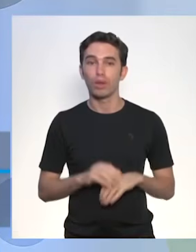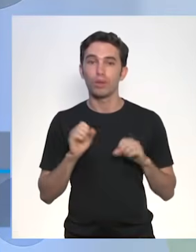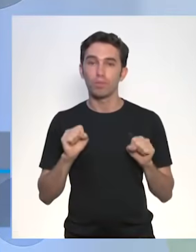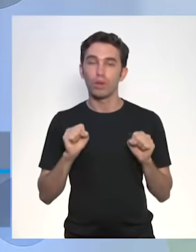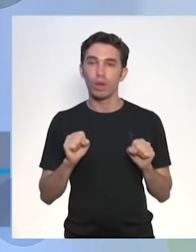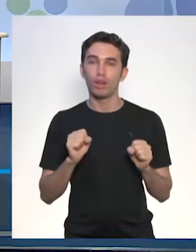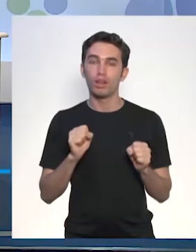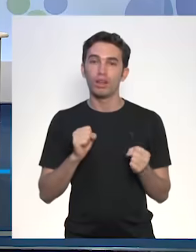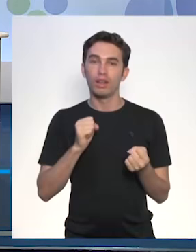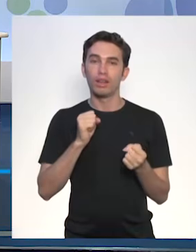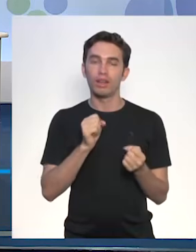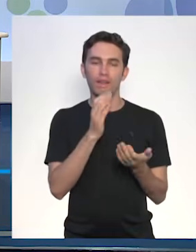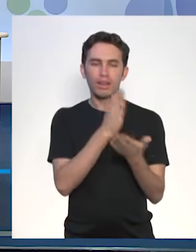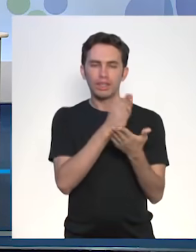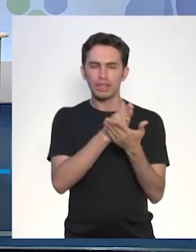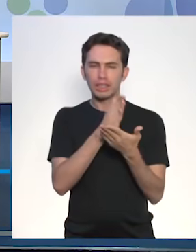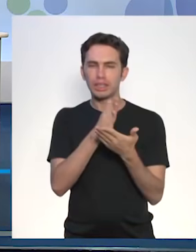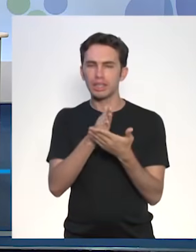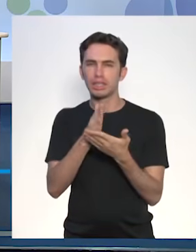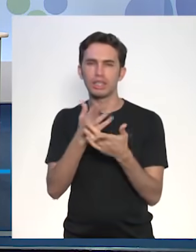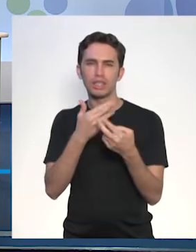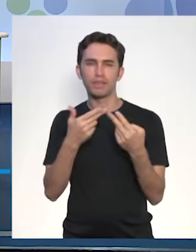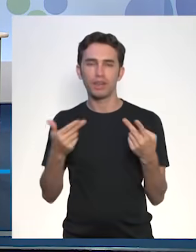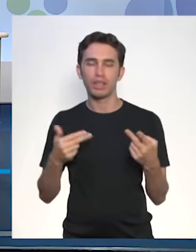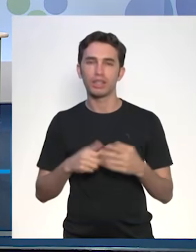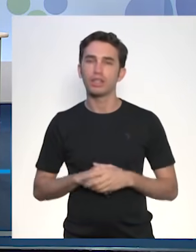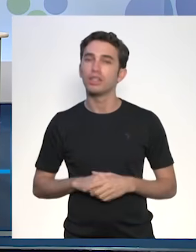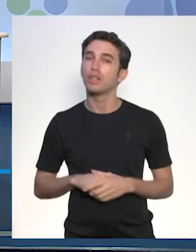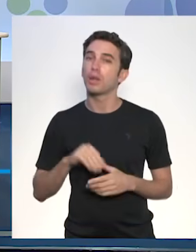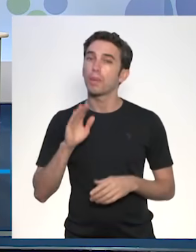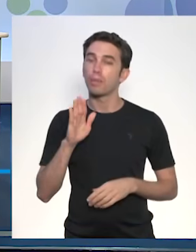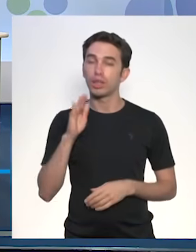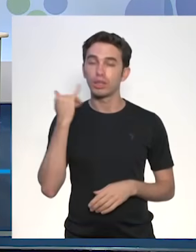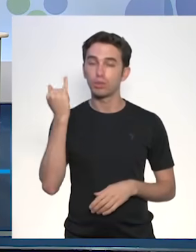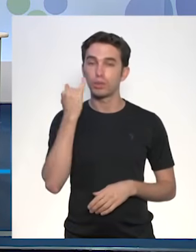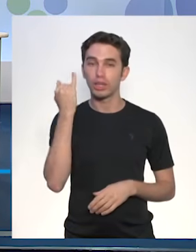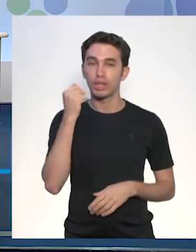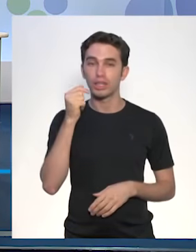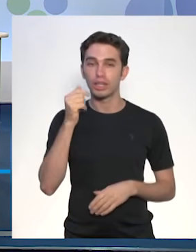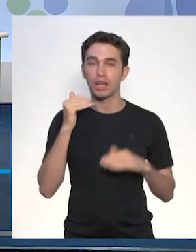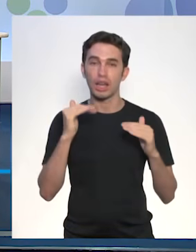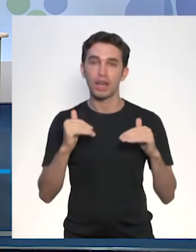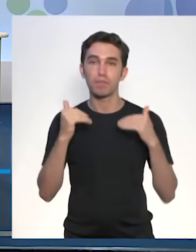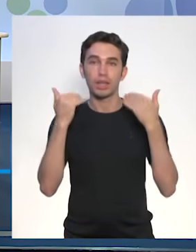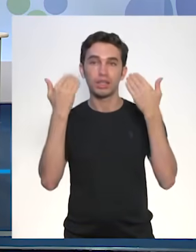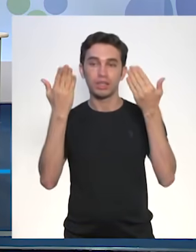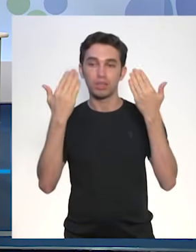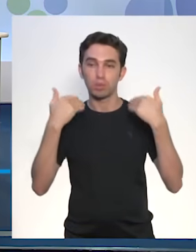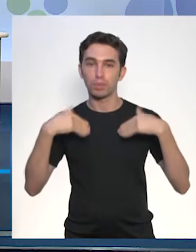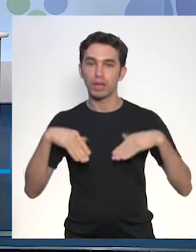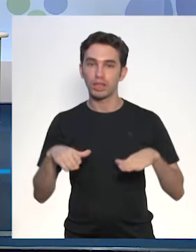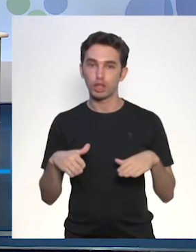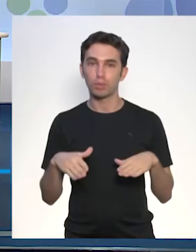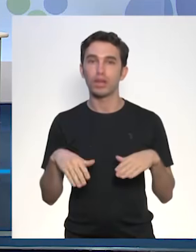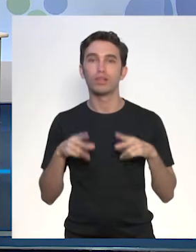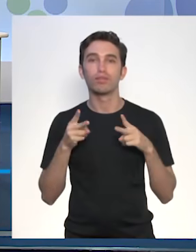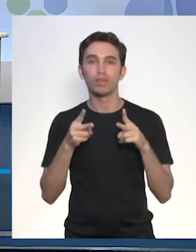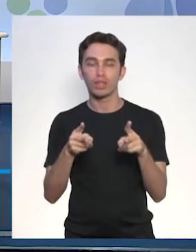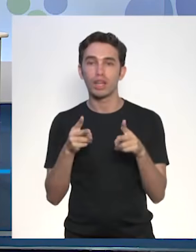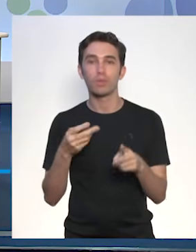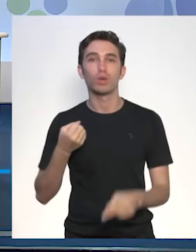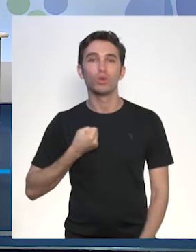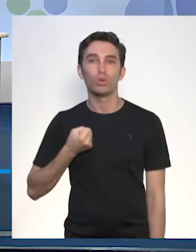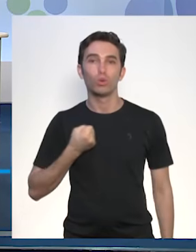várias divisões seguidas. O importante é que nós temos que dividir a parte de cima e a parte de baixo sempre